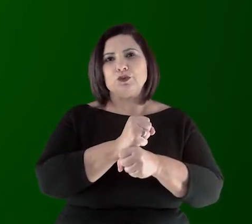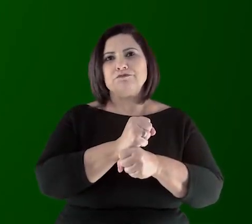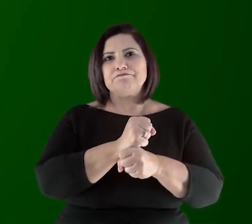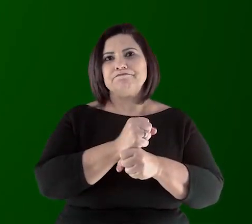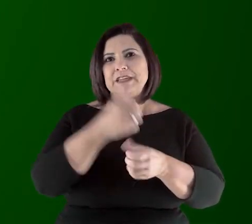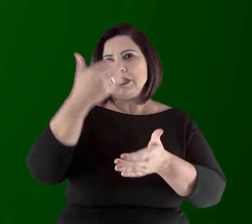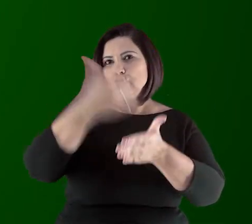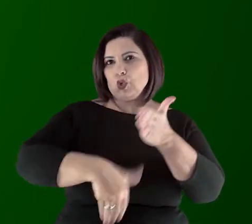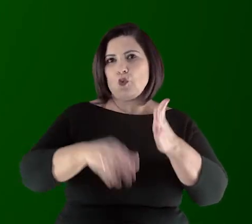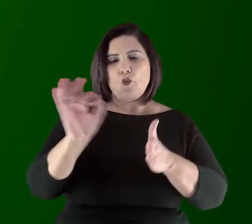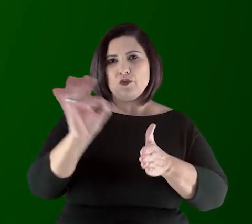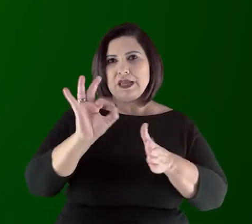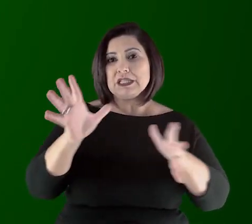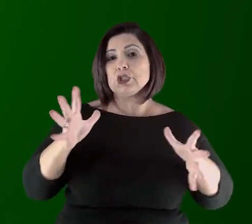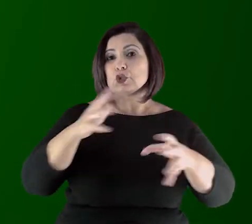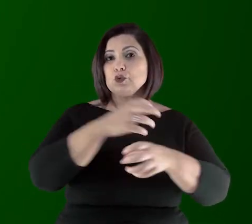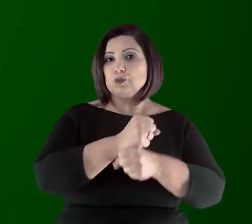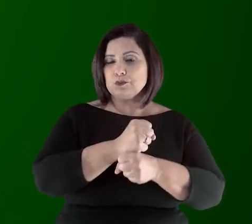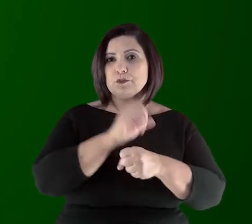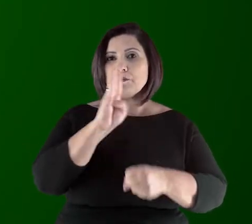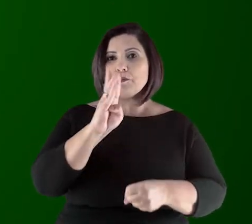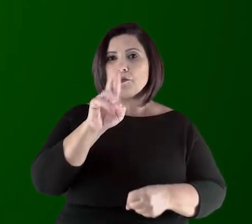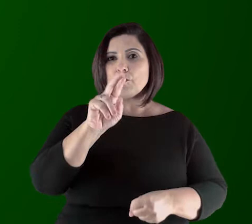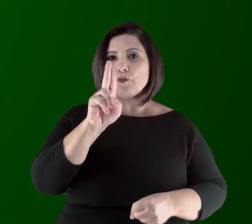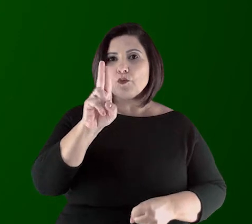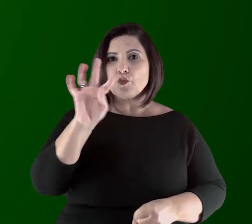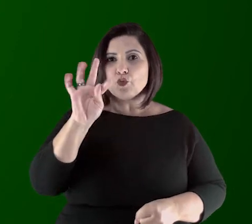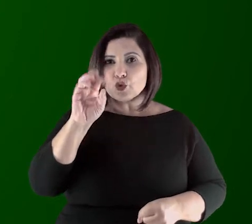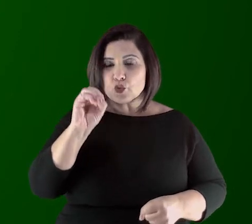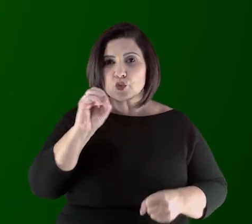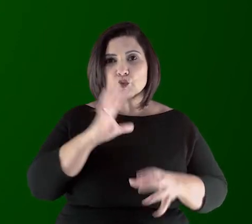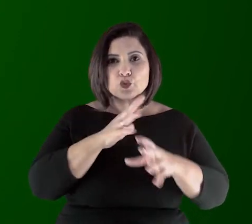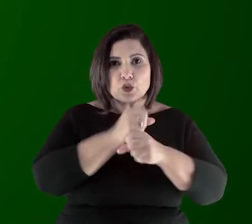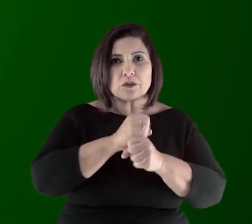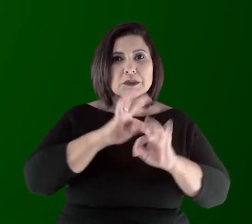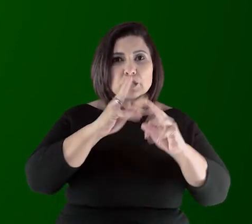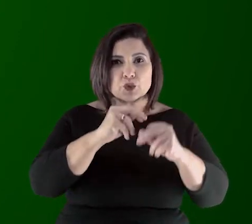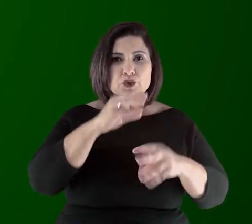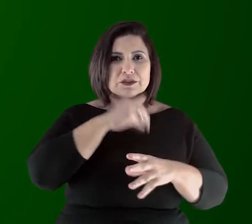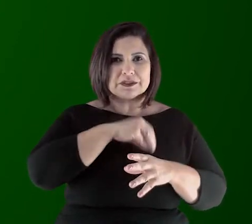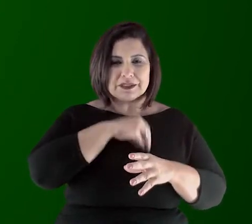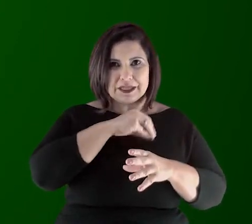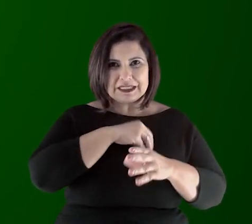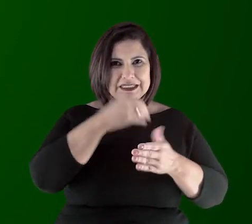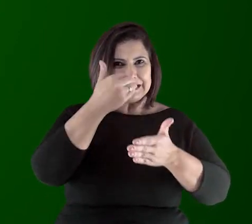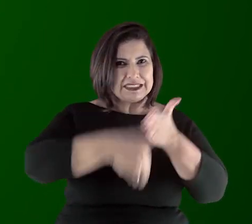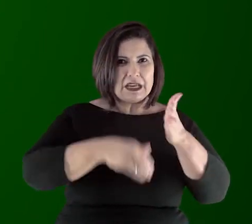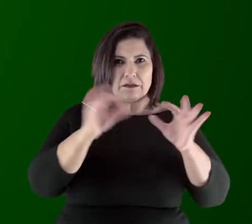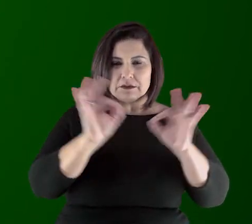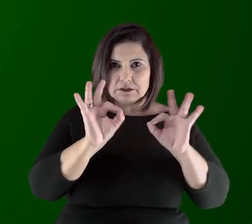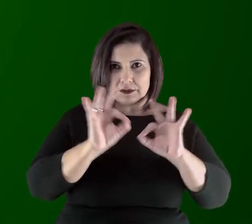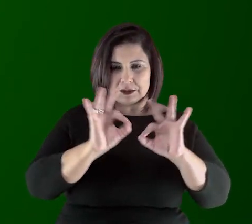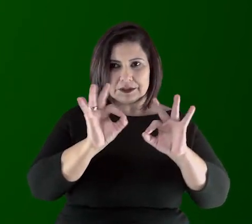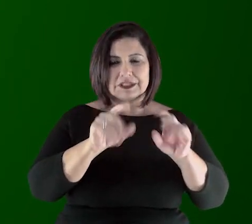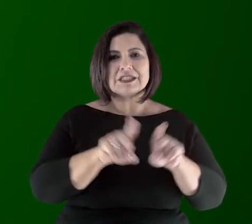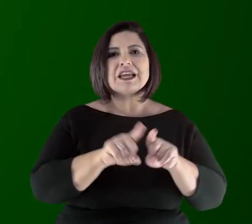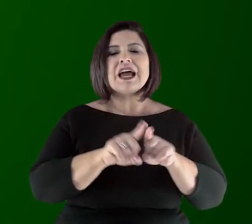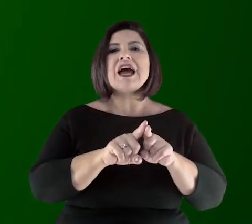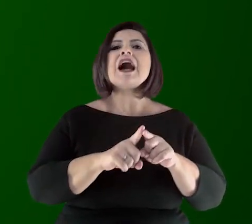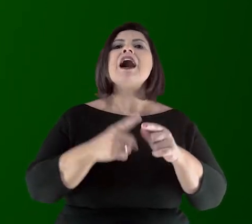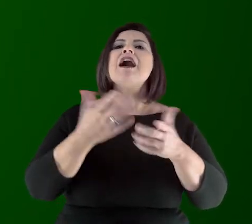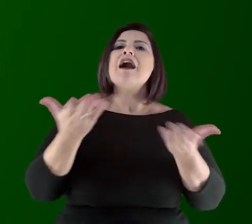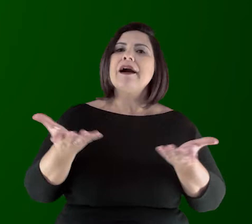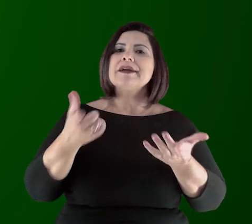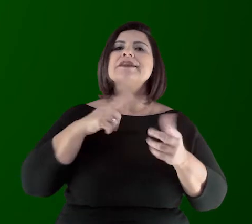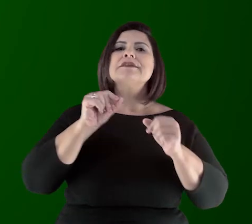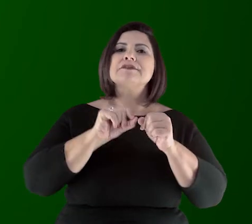na sua casa. Renda bruta quer dizer renda total, sem desconto. O valor bruto da